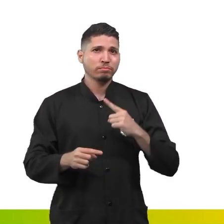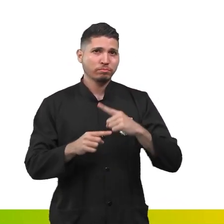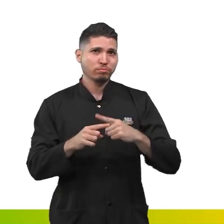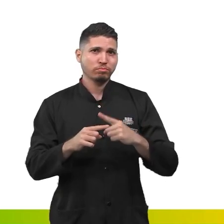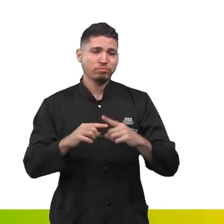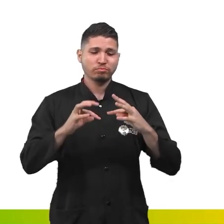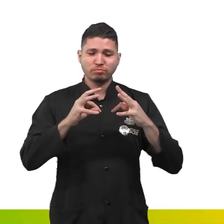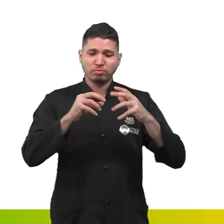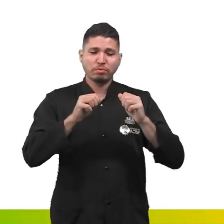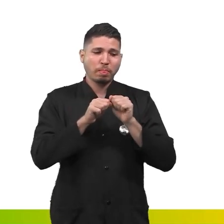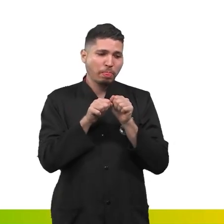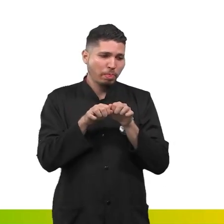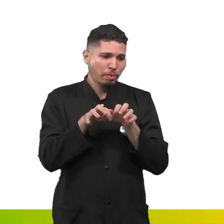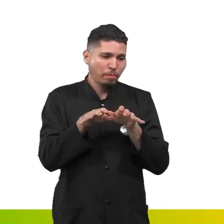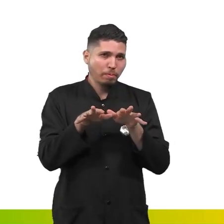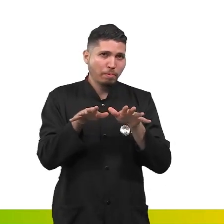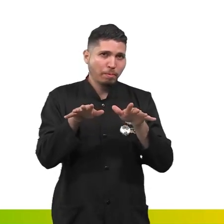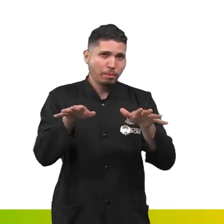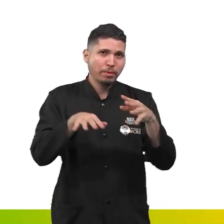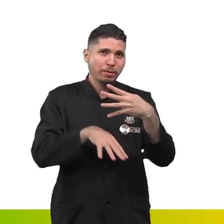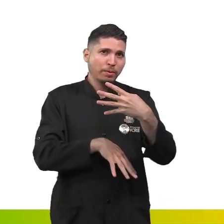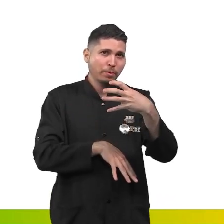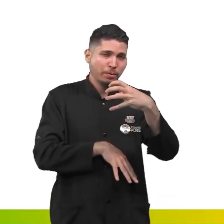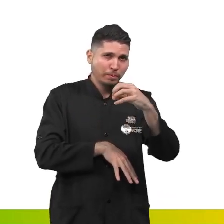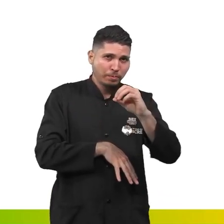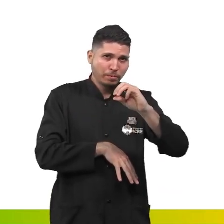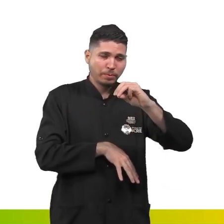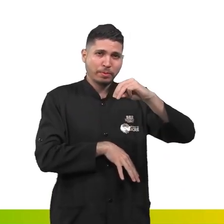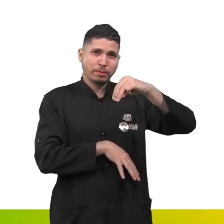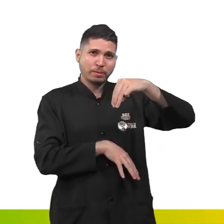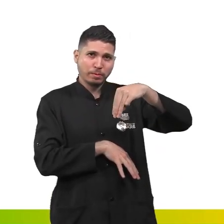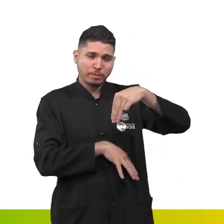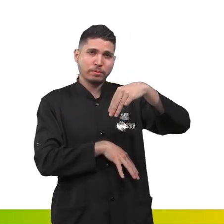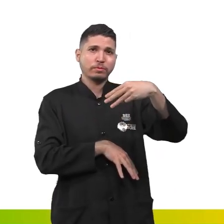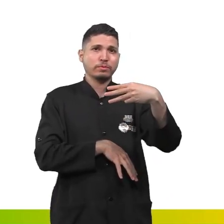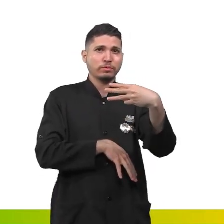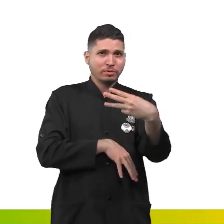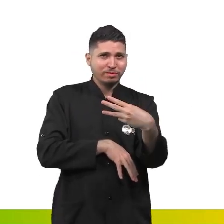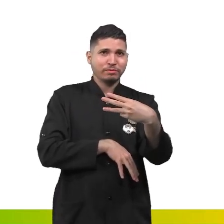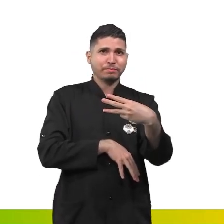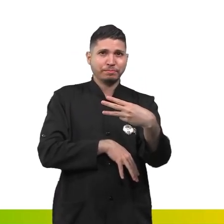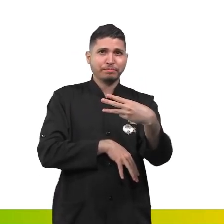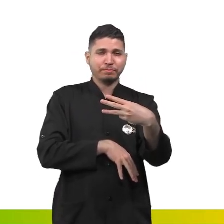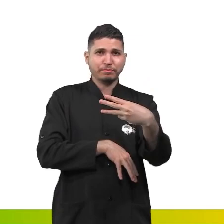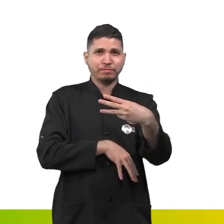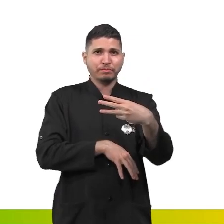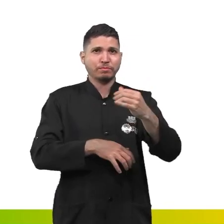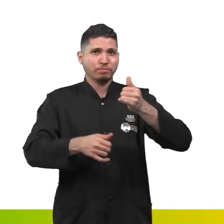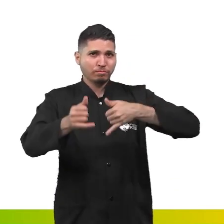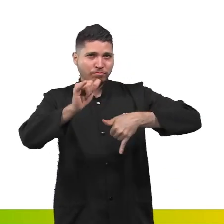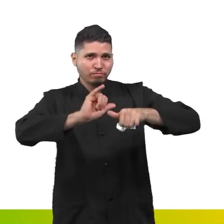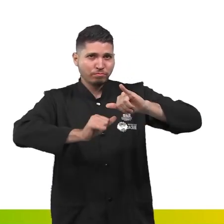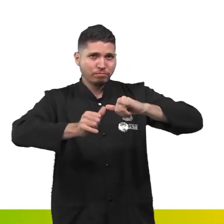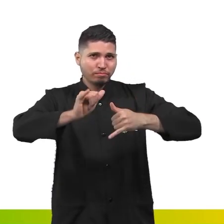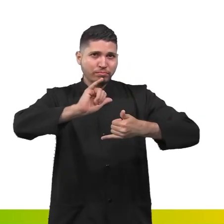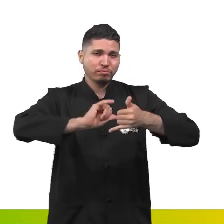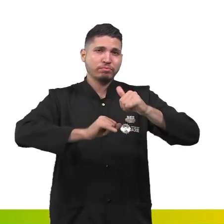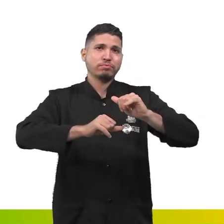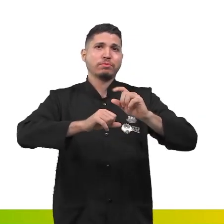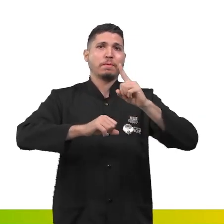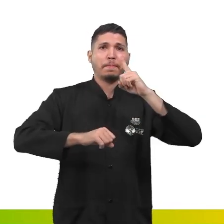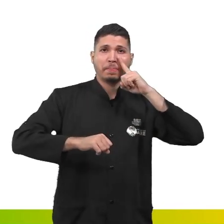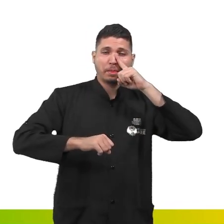esse rejeito, esses 40 milhões de metros cúbicos de rejeito, com inclusive substâncias químicas